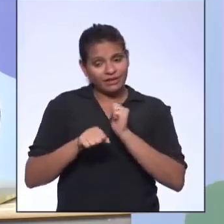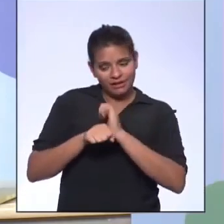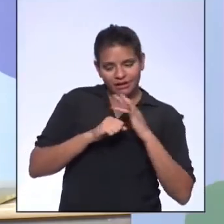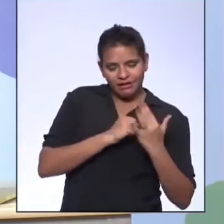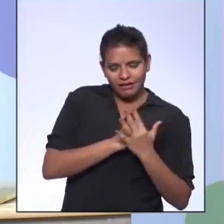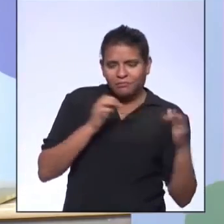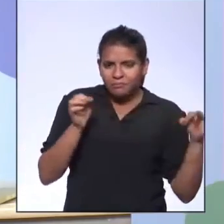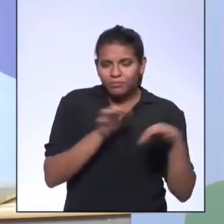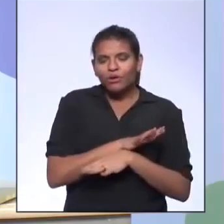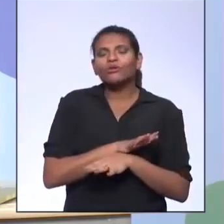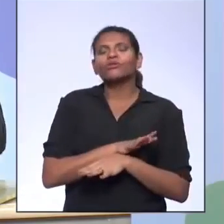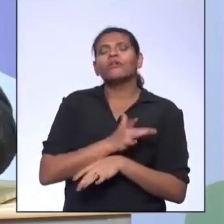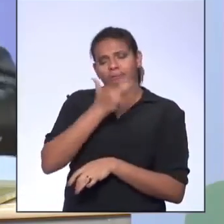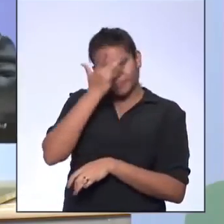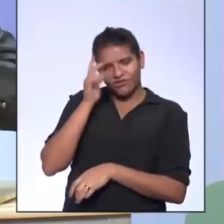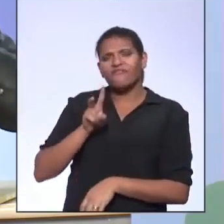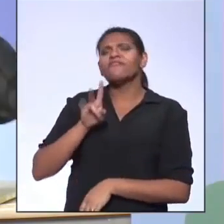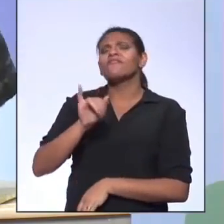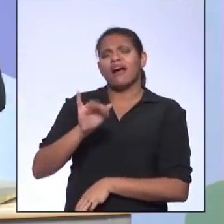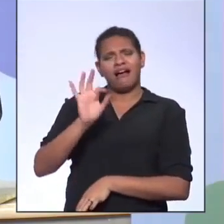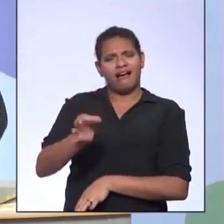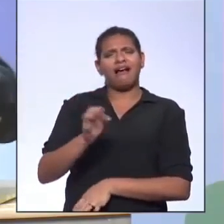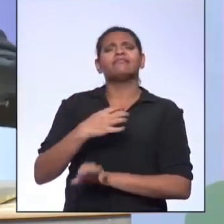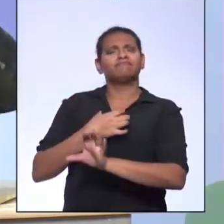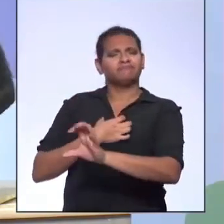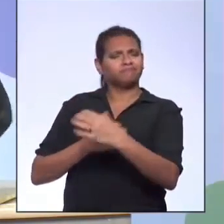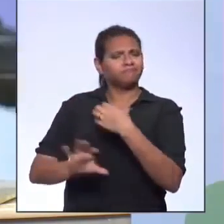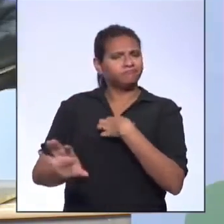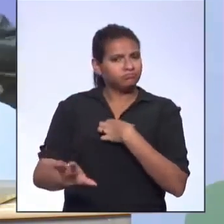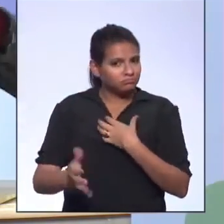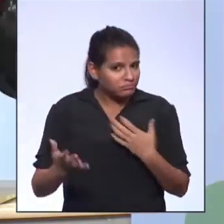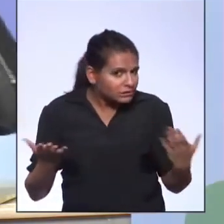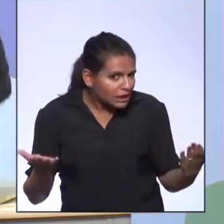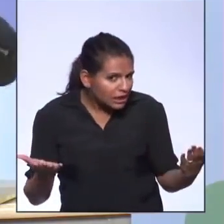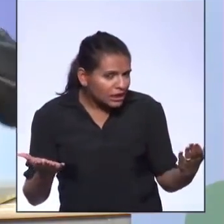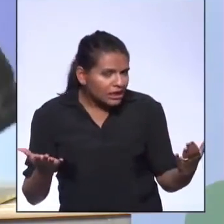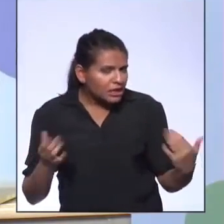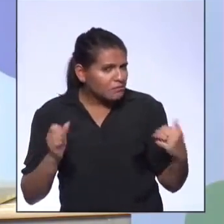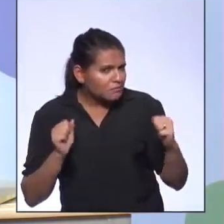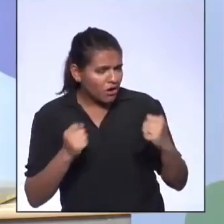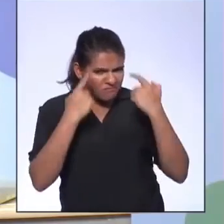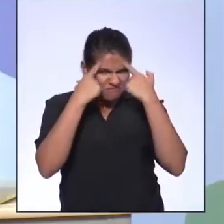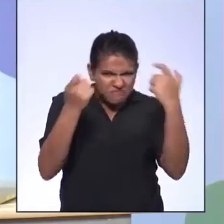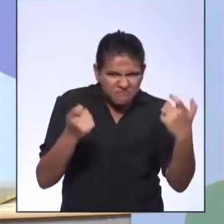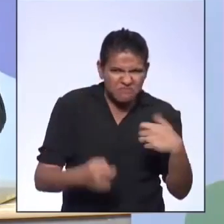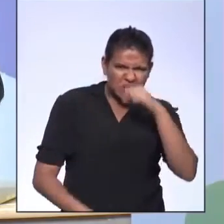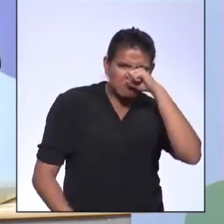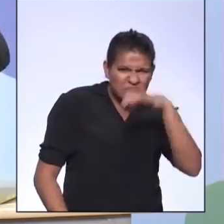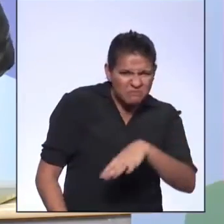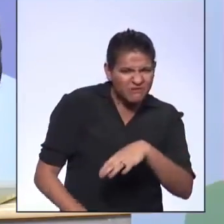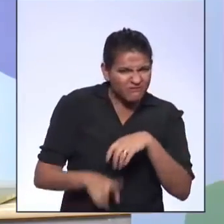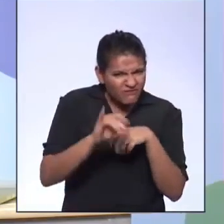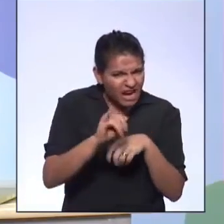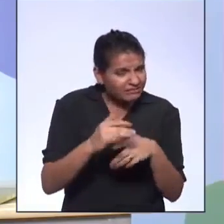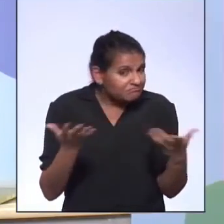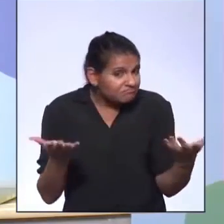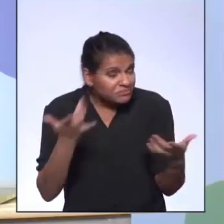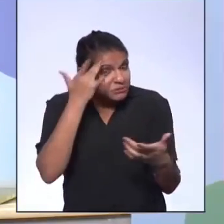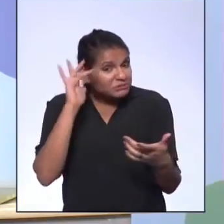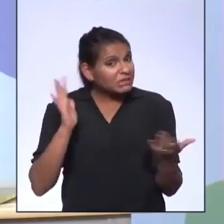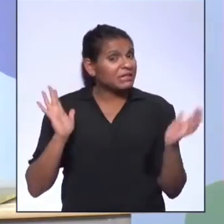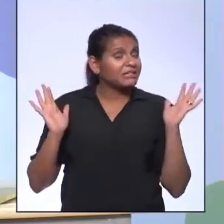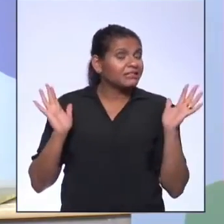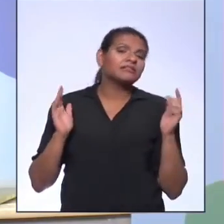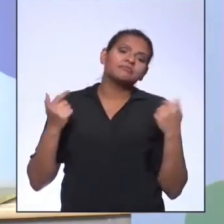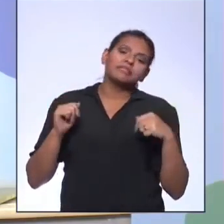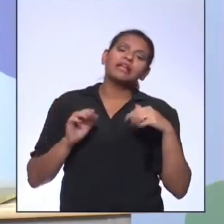Será que sim, Fernanda? Será que as pessoas não ficaram mais agressivas, mais revoltadas? Gente, eu só estou provocando, tá? Então, é defender